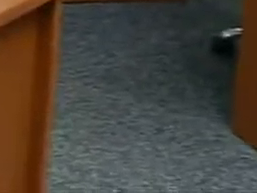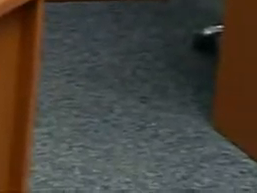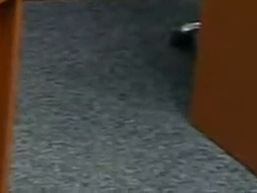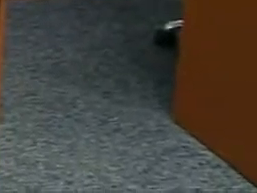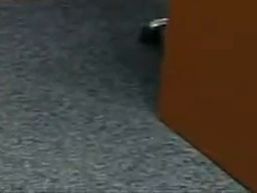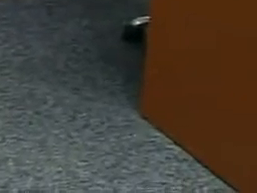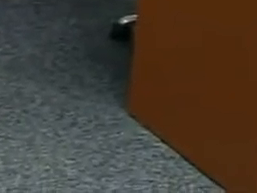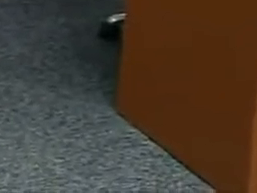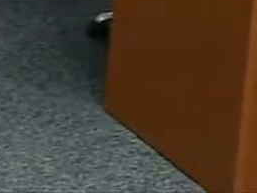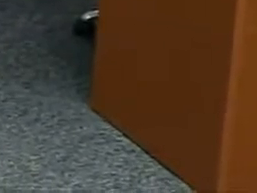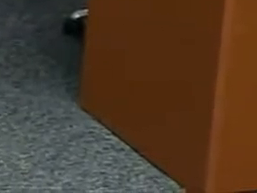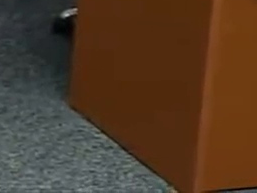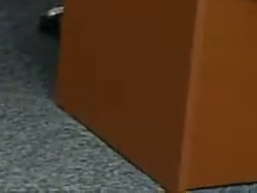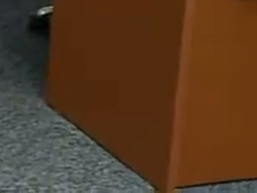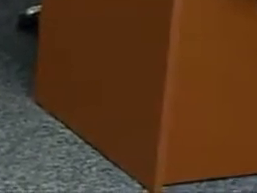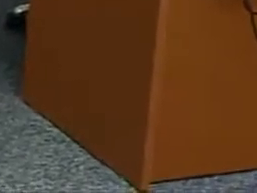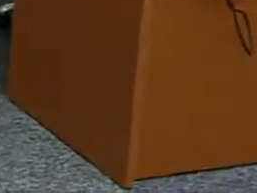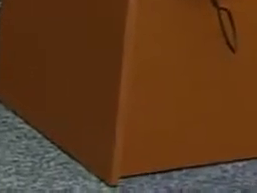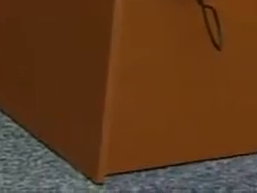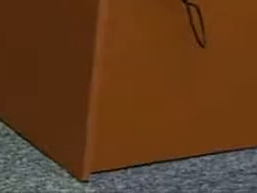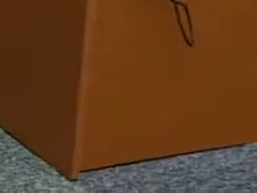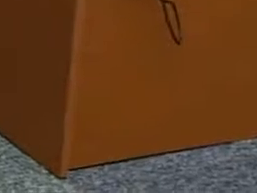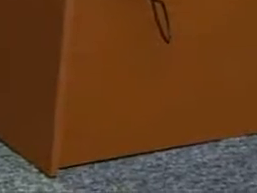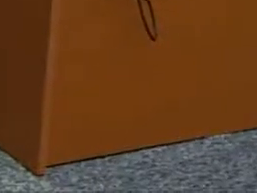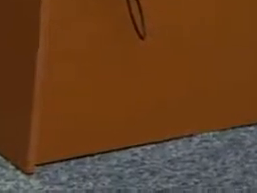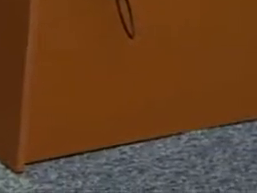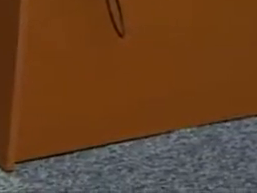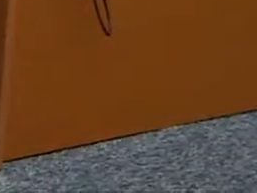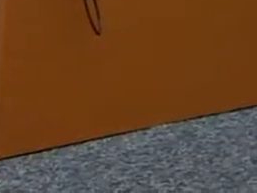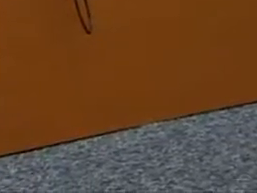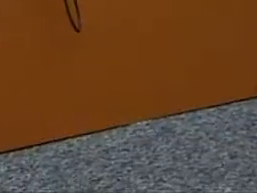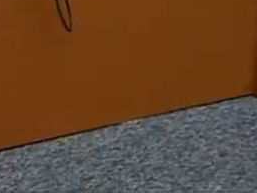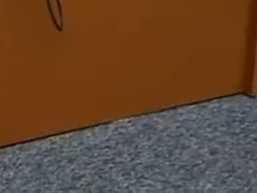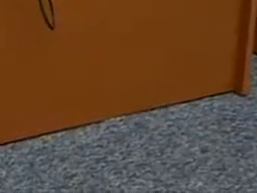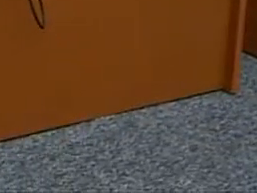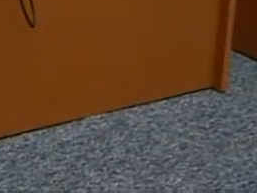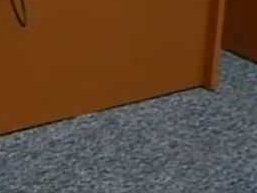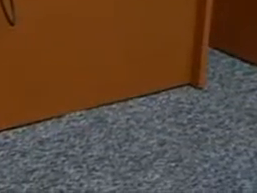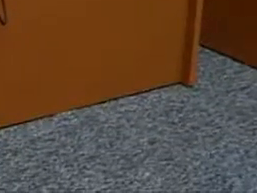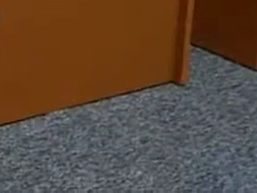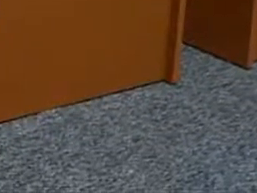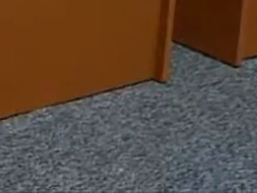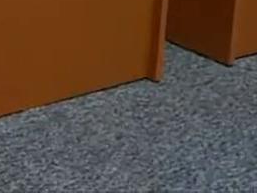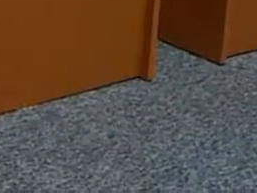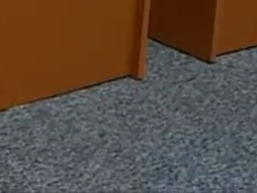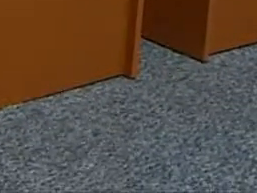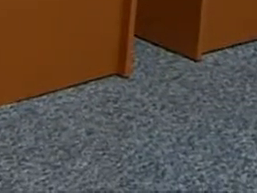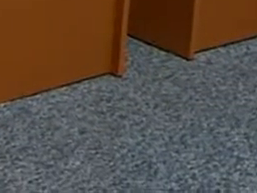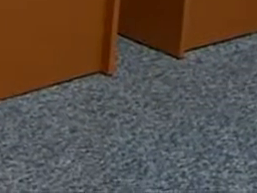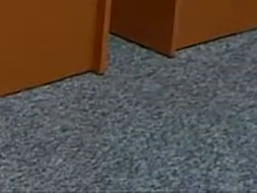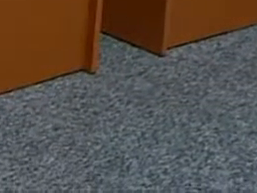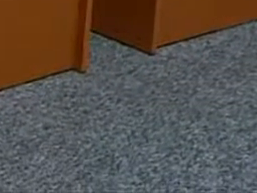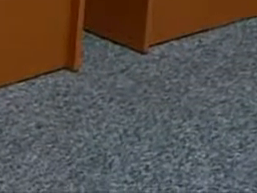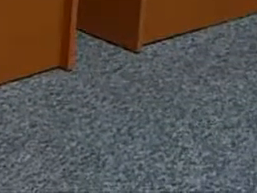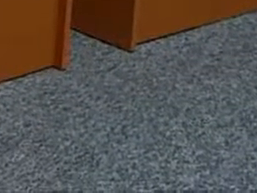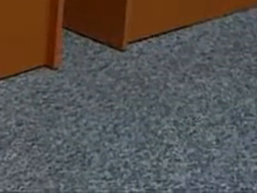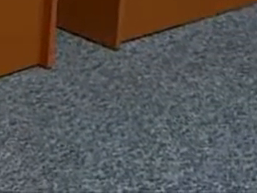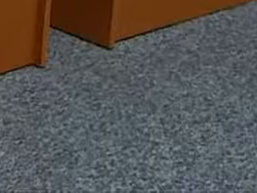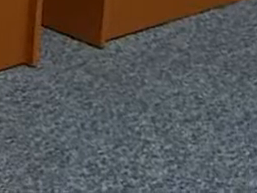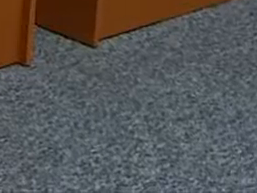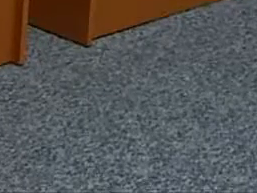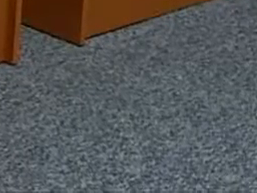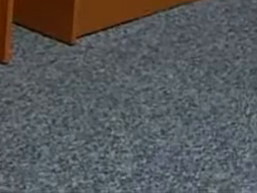coração, e acharás graça e boa compreensão diante de Deus e